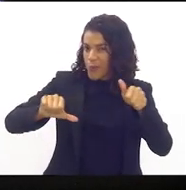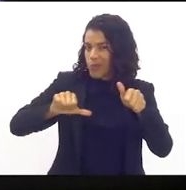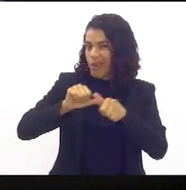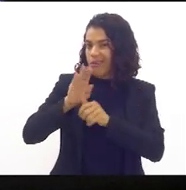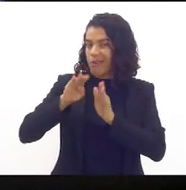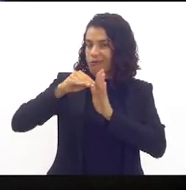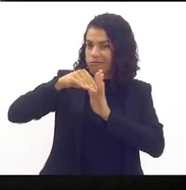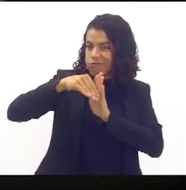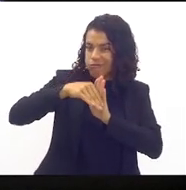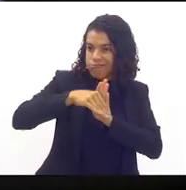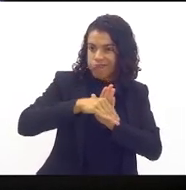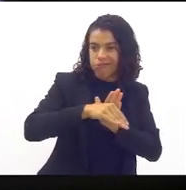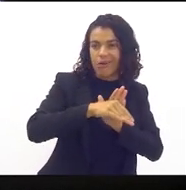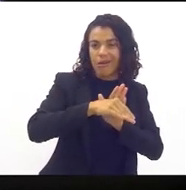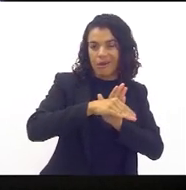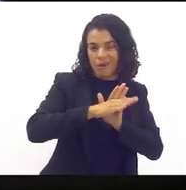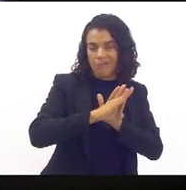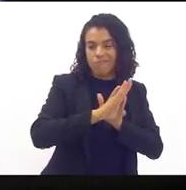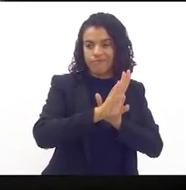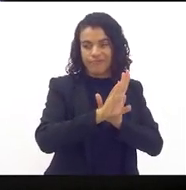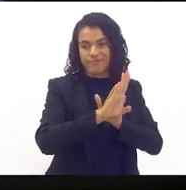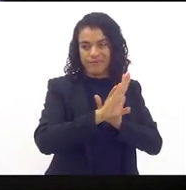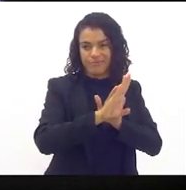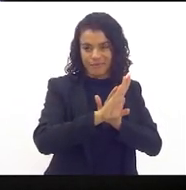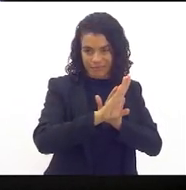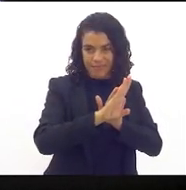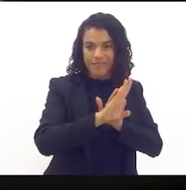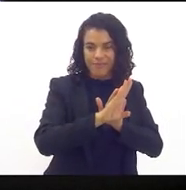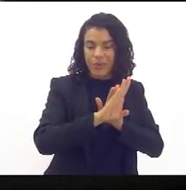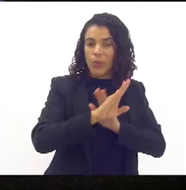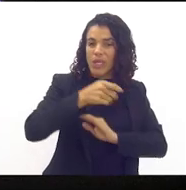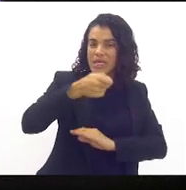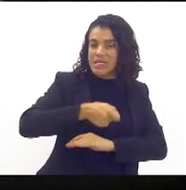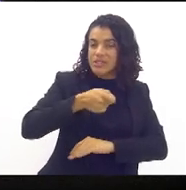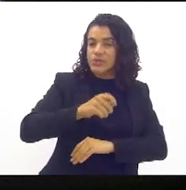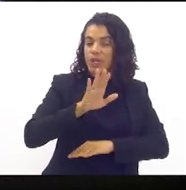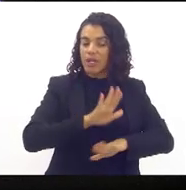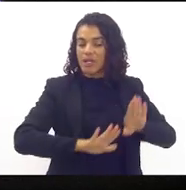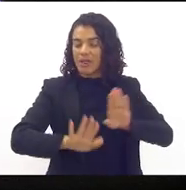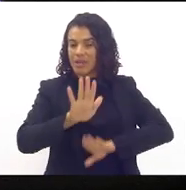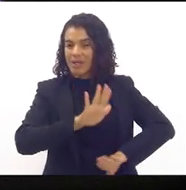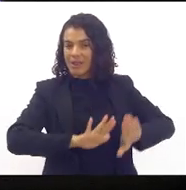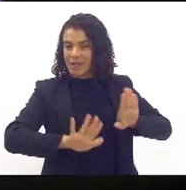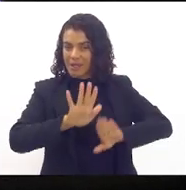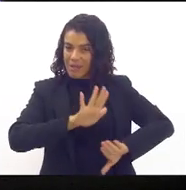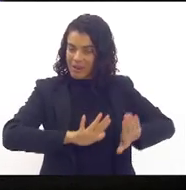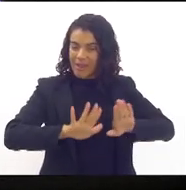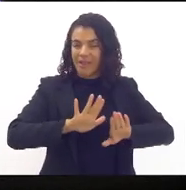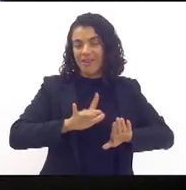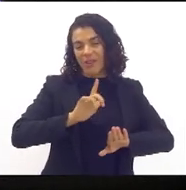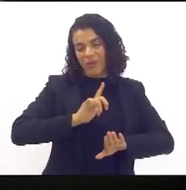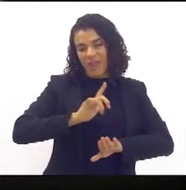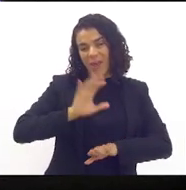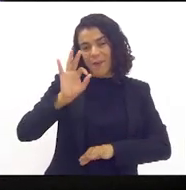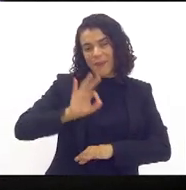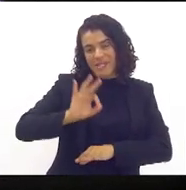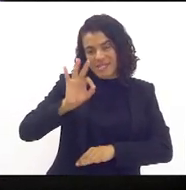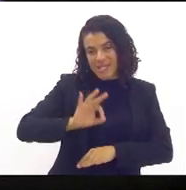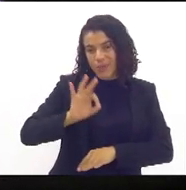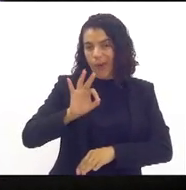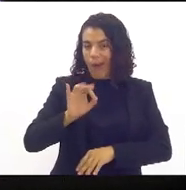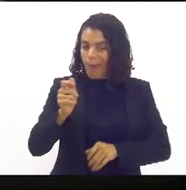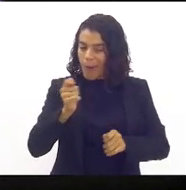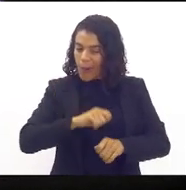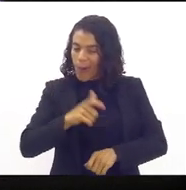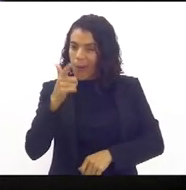tendência, o que também tá exigindo cuidado para a gente, mas a gente ainda tem uns percentuais de folga aqui para poder